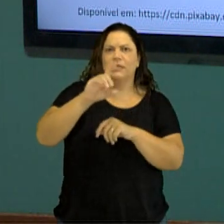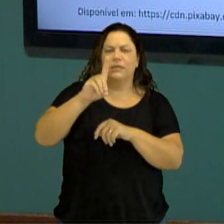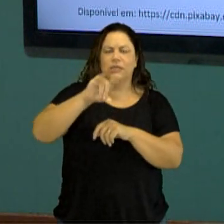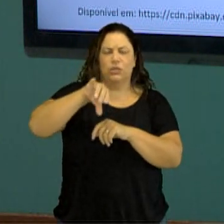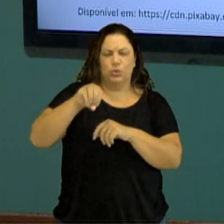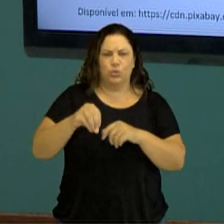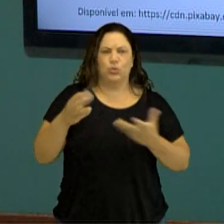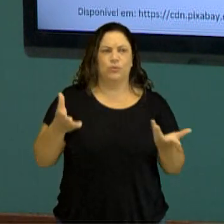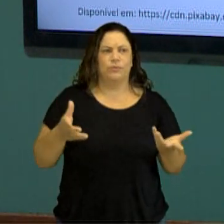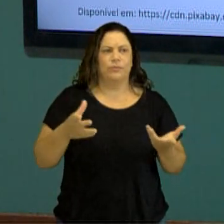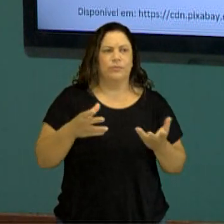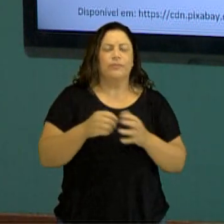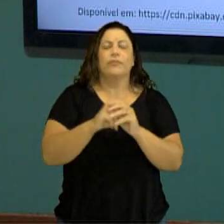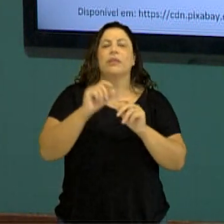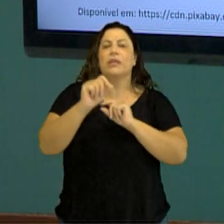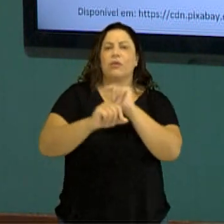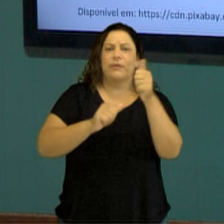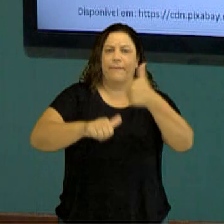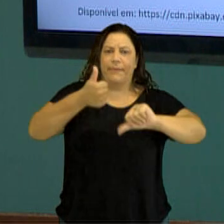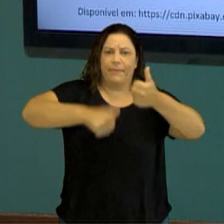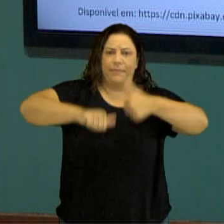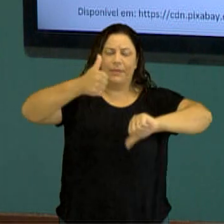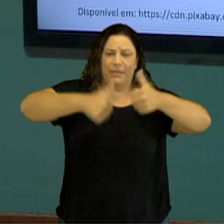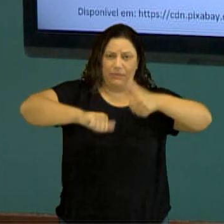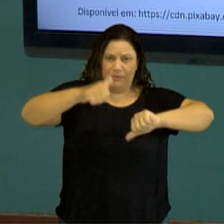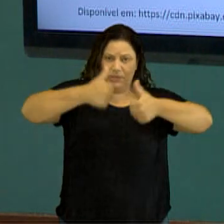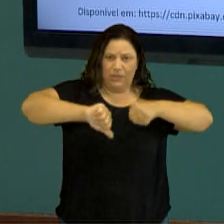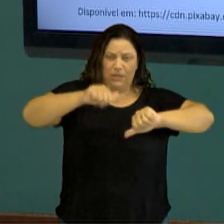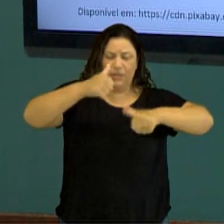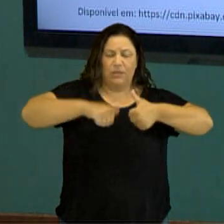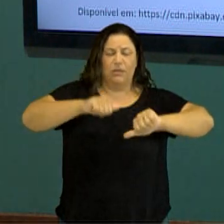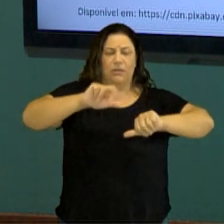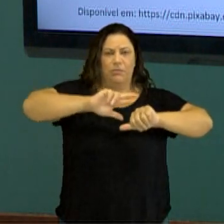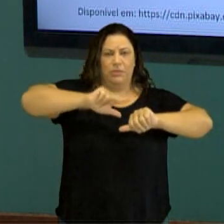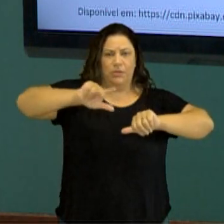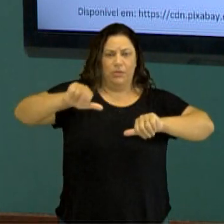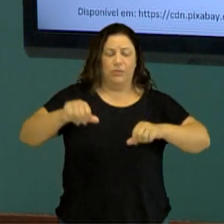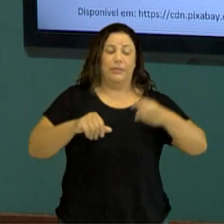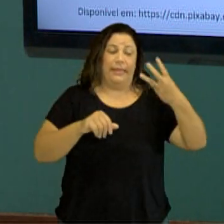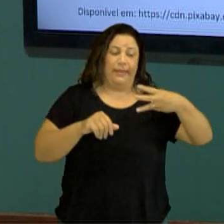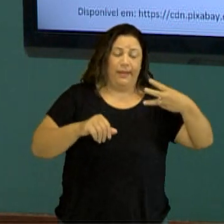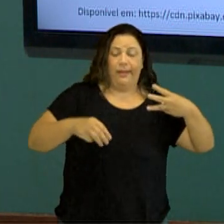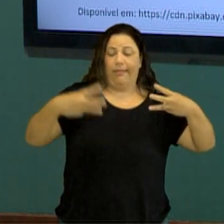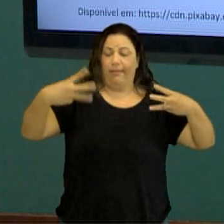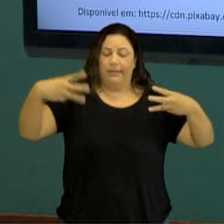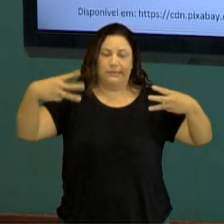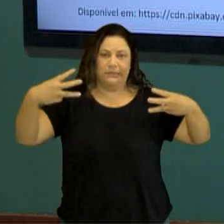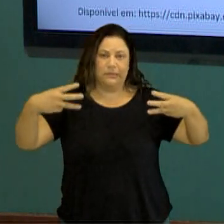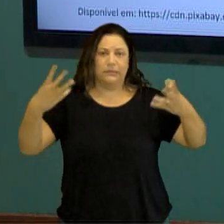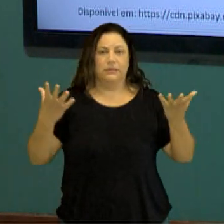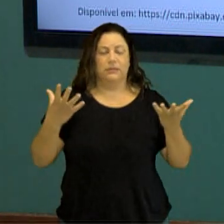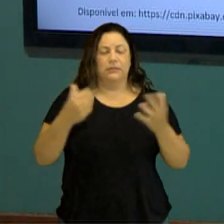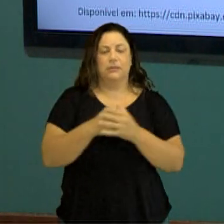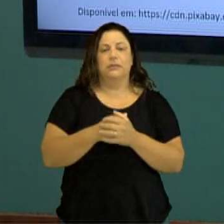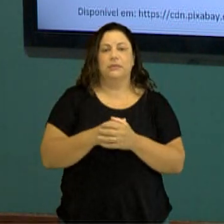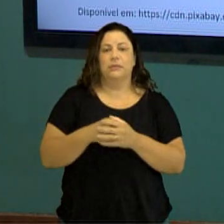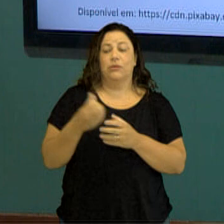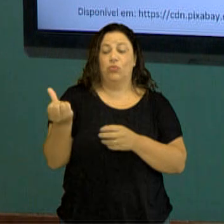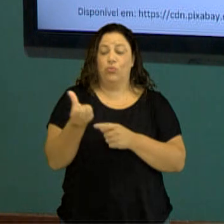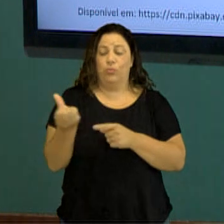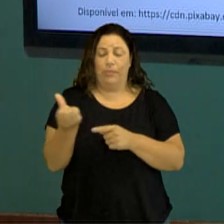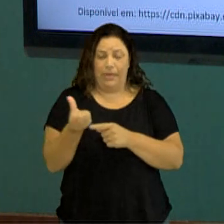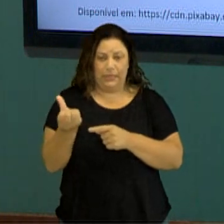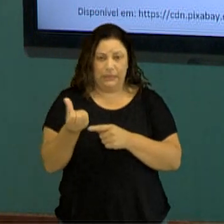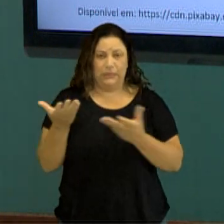químico. Esse elemento químico, ele tem 3 prótons, 3 nêutrons, 3 elétrons, número de massa igual a 6,